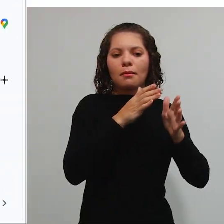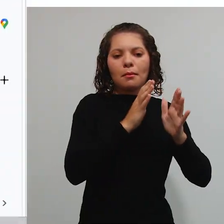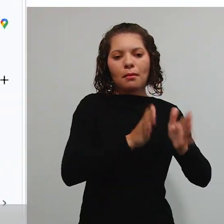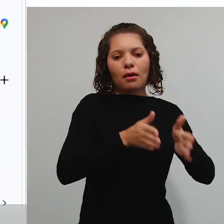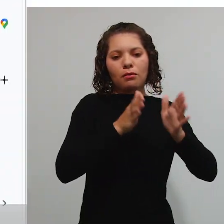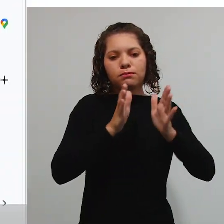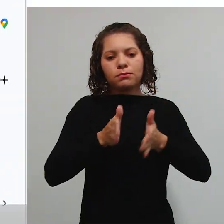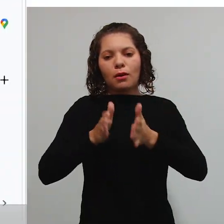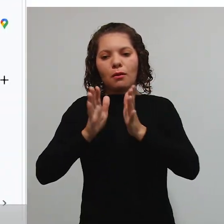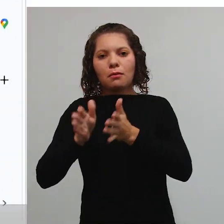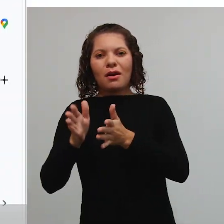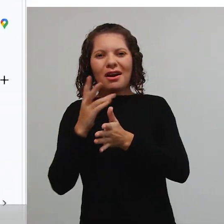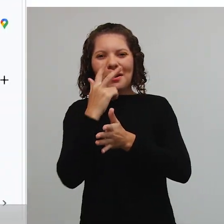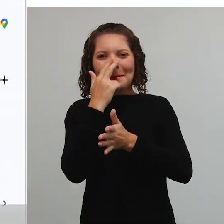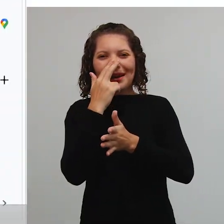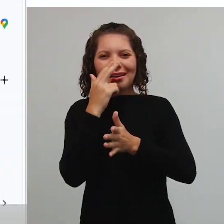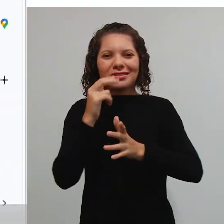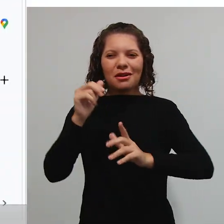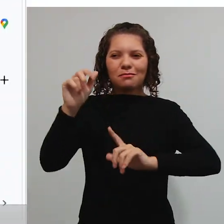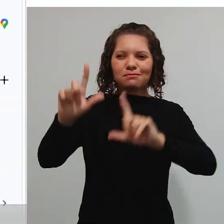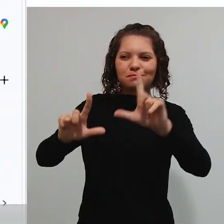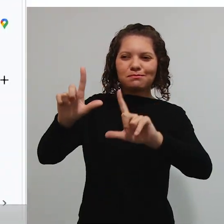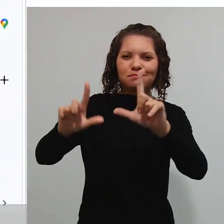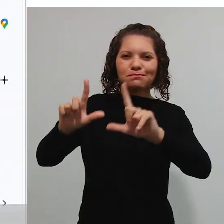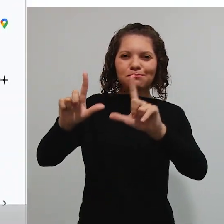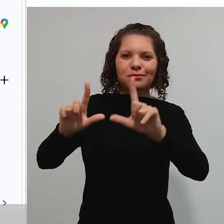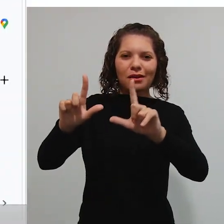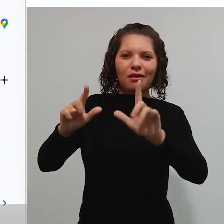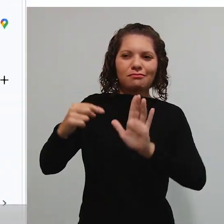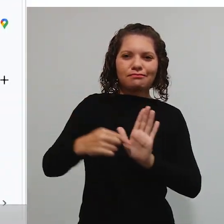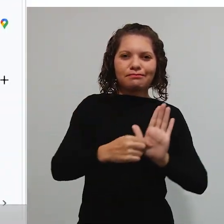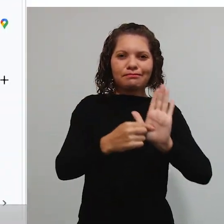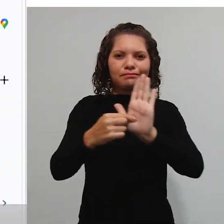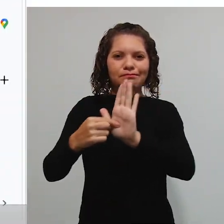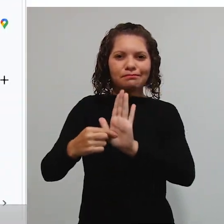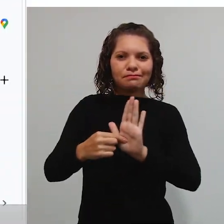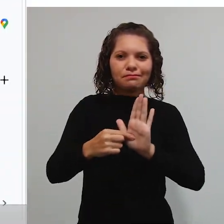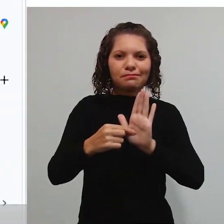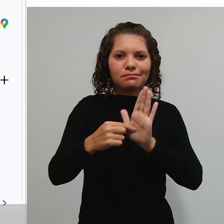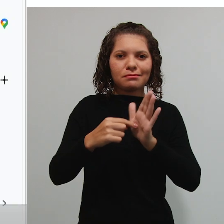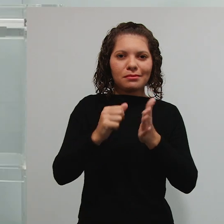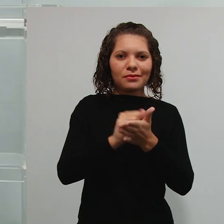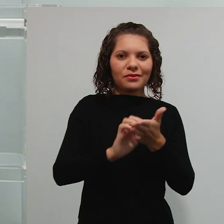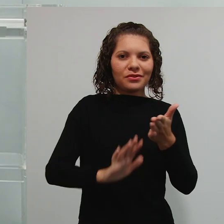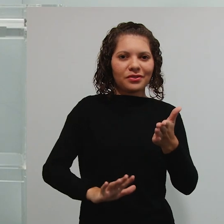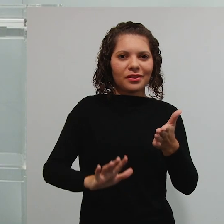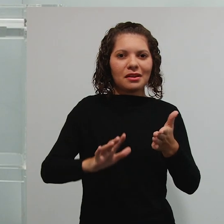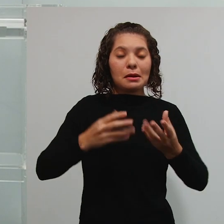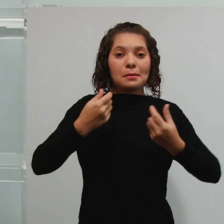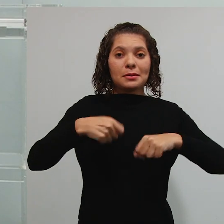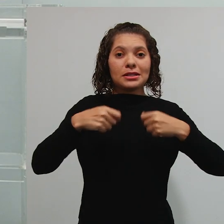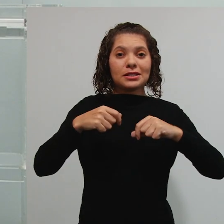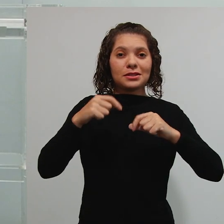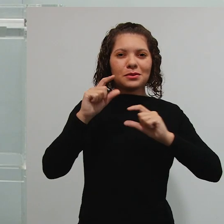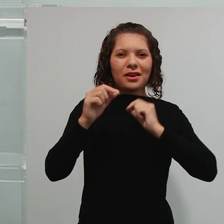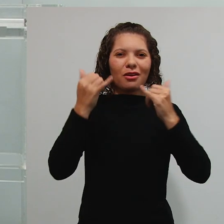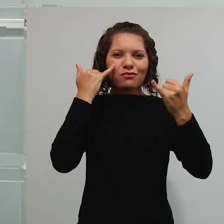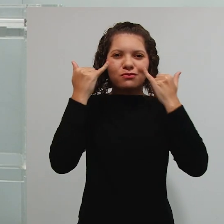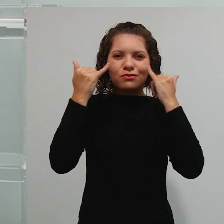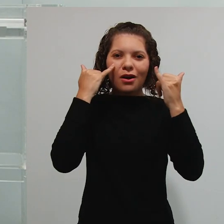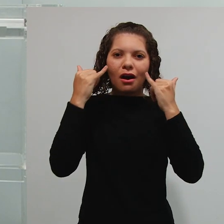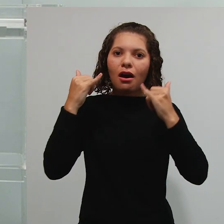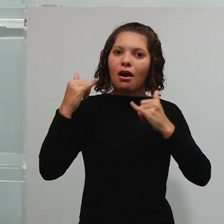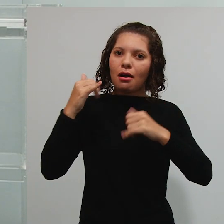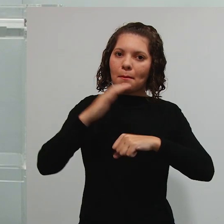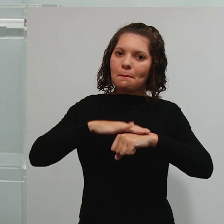resumo é como se fosse uma propaganda, sabe? O resumo é uma propaganda do seu trabalho. E como propaganda, tem que trazer as informações mais